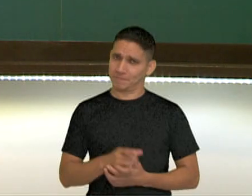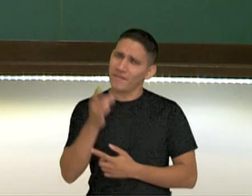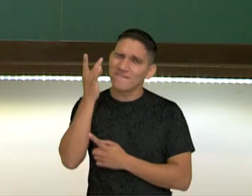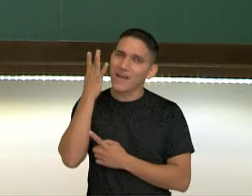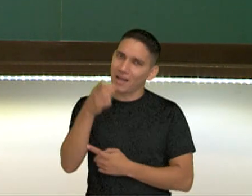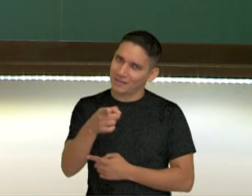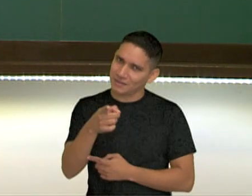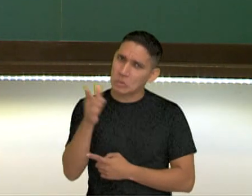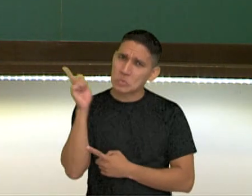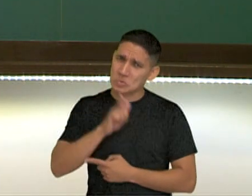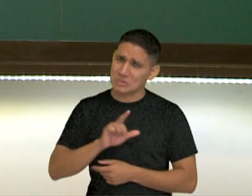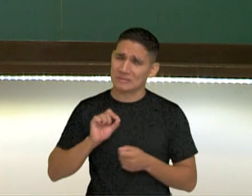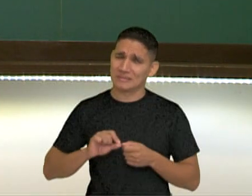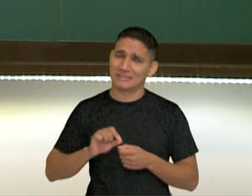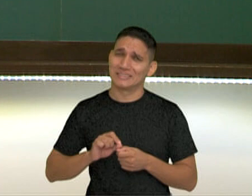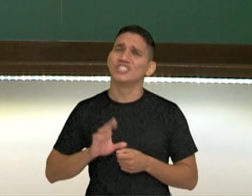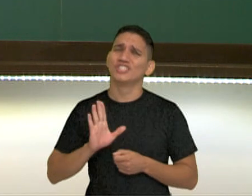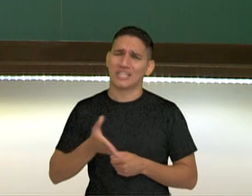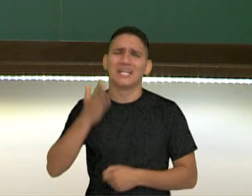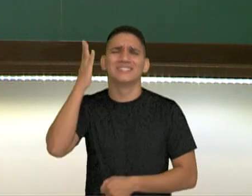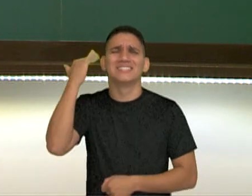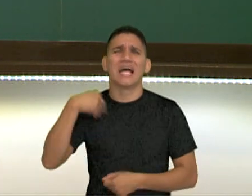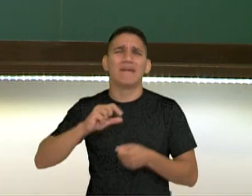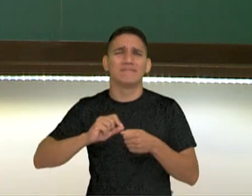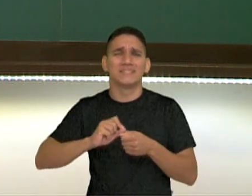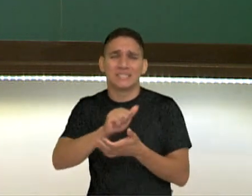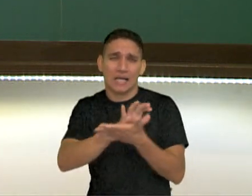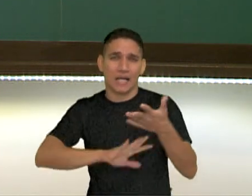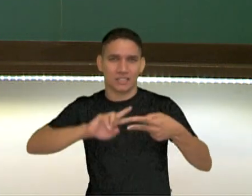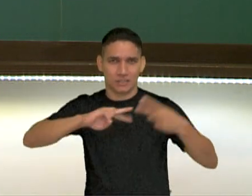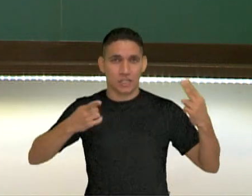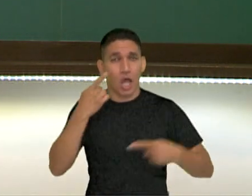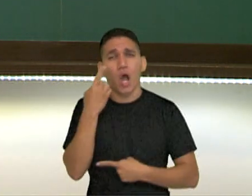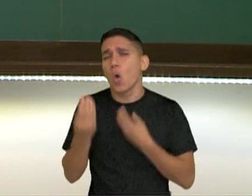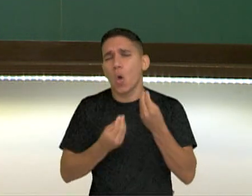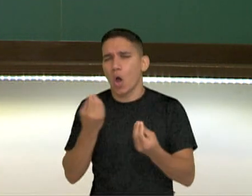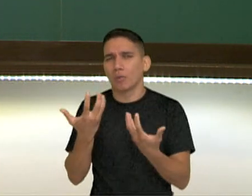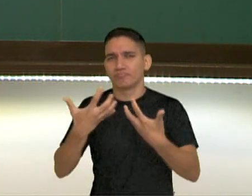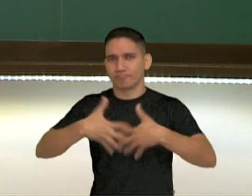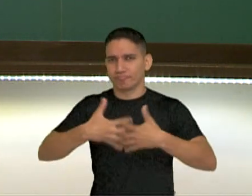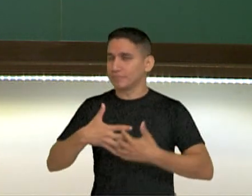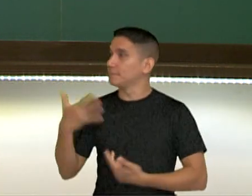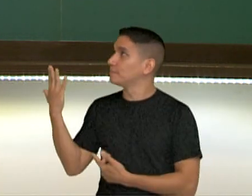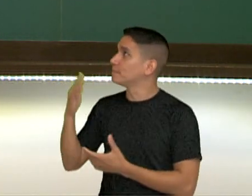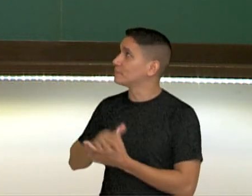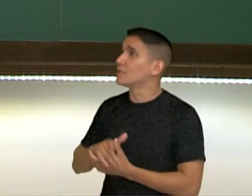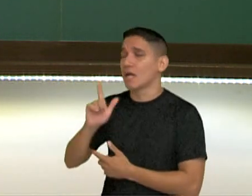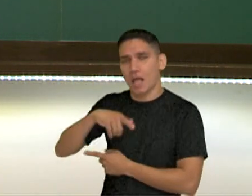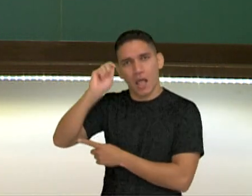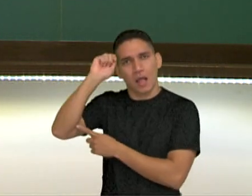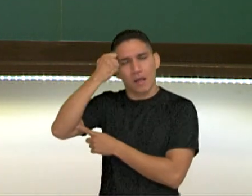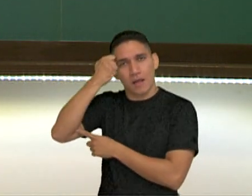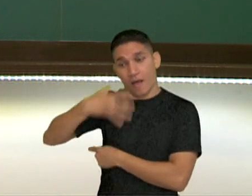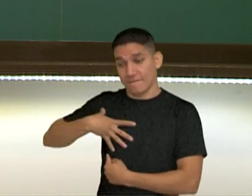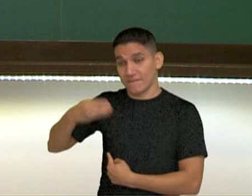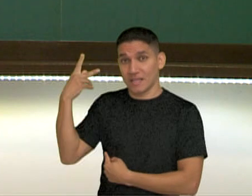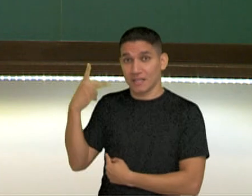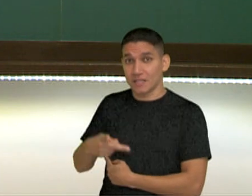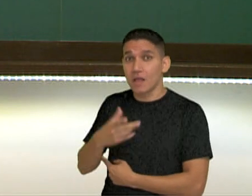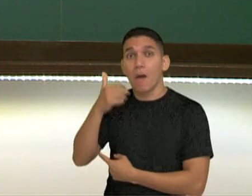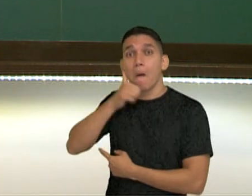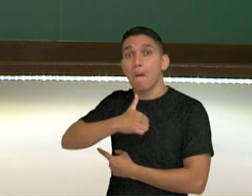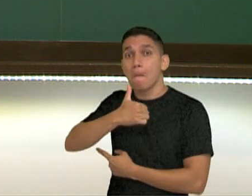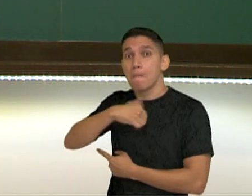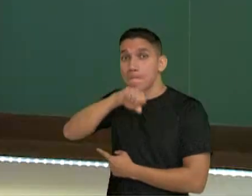muito fácil, né? Você já tá craque em resolver questão de genética. Vamos ver o resultado lá então. Então, tá dizendo aqui que é uma mulata, filha de pai branco e mãe negra. Se